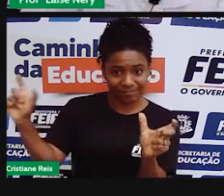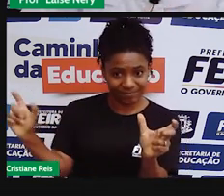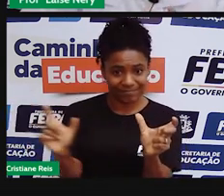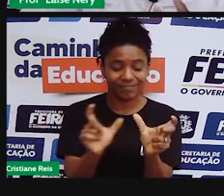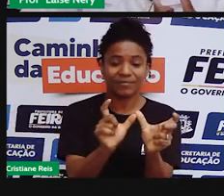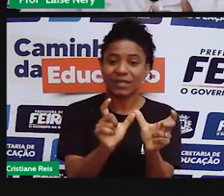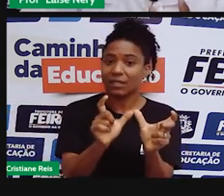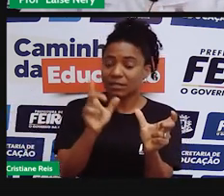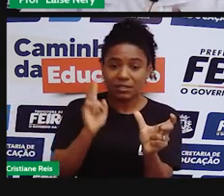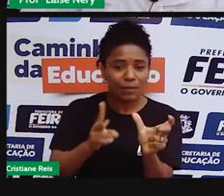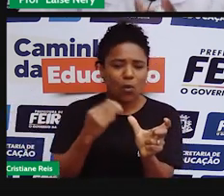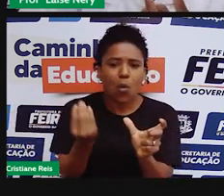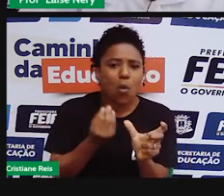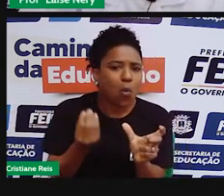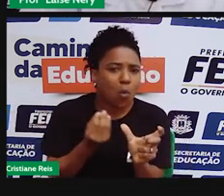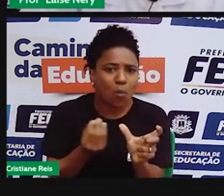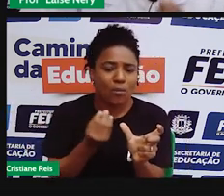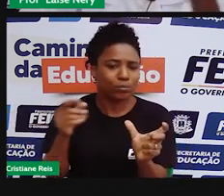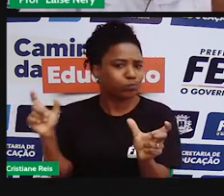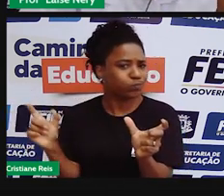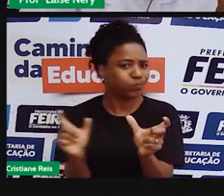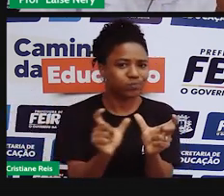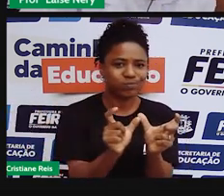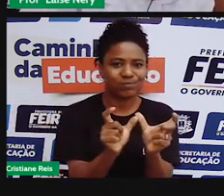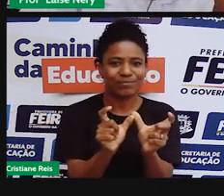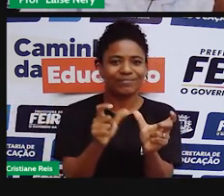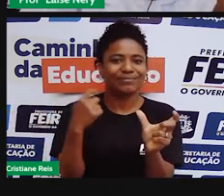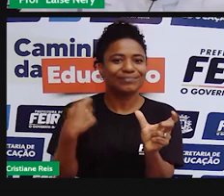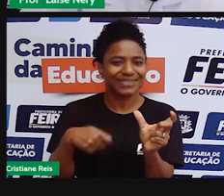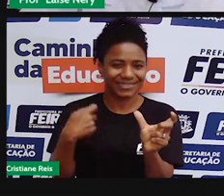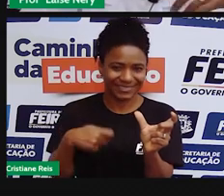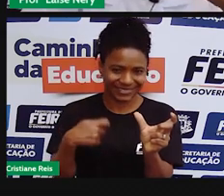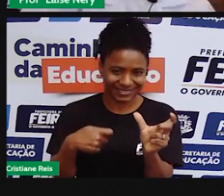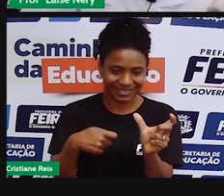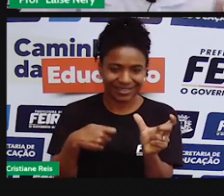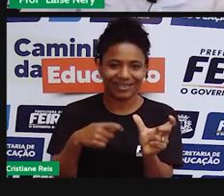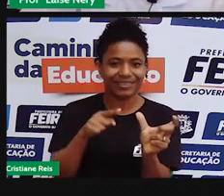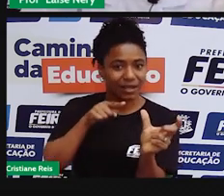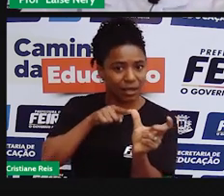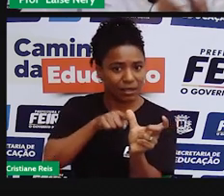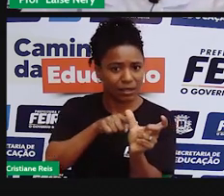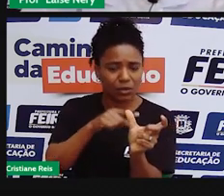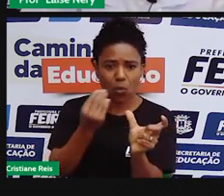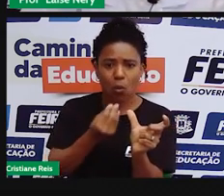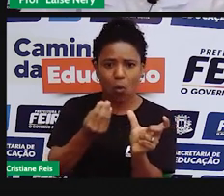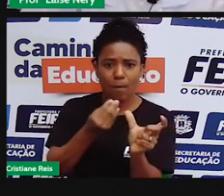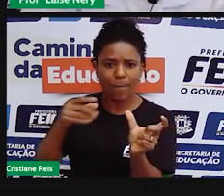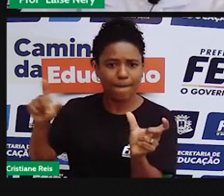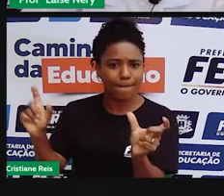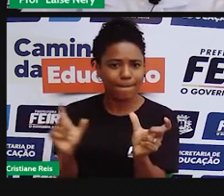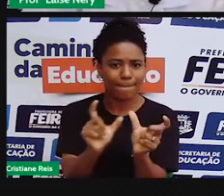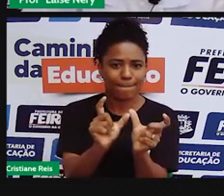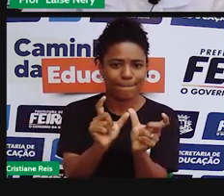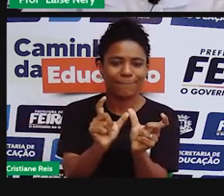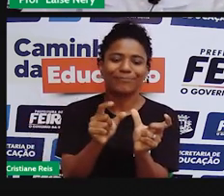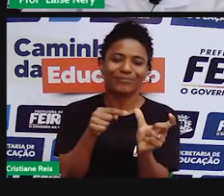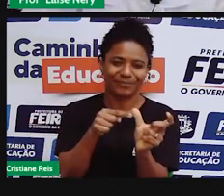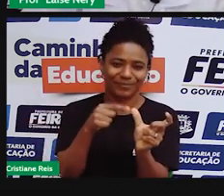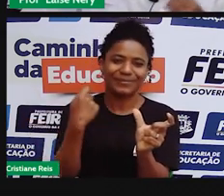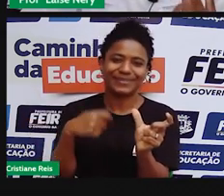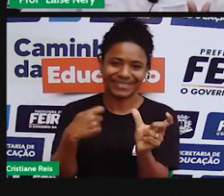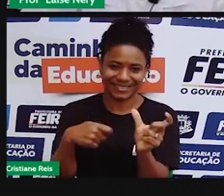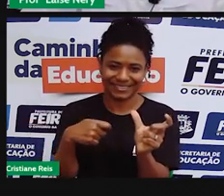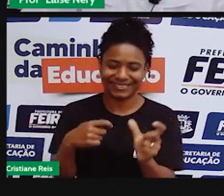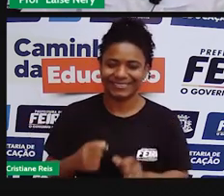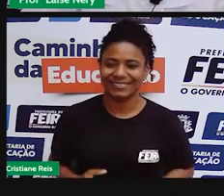estava a gente precisa dizer em que estado aquela pessoa ou aqueles tem aquele elemento se encontra